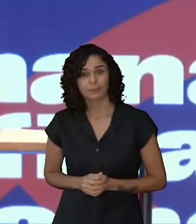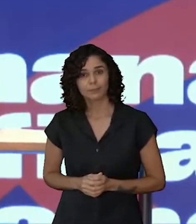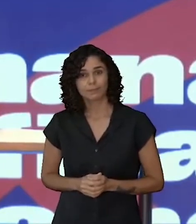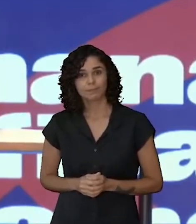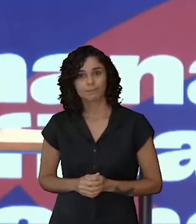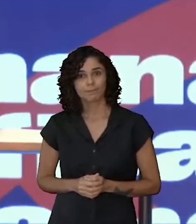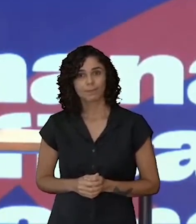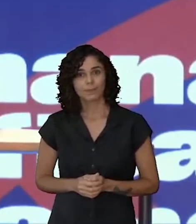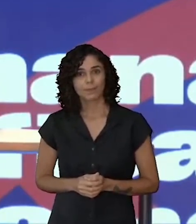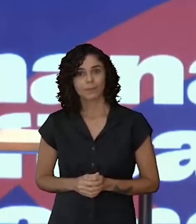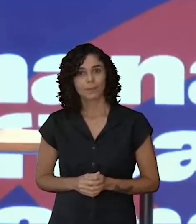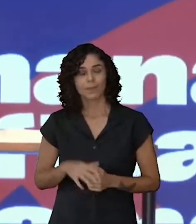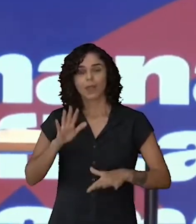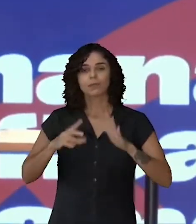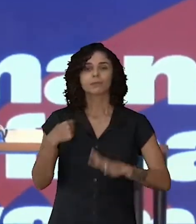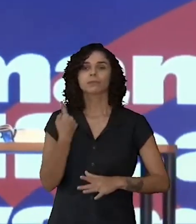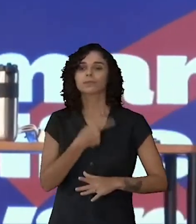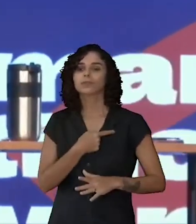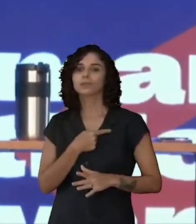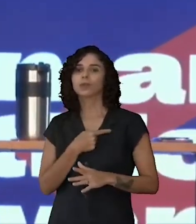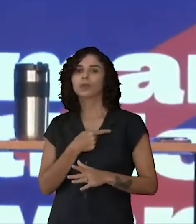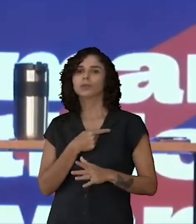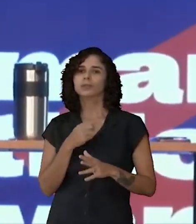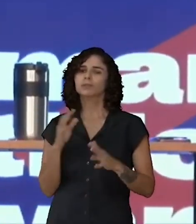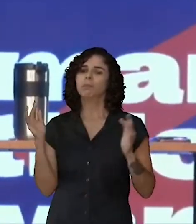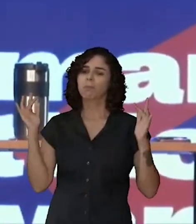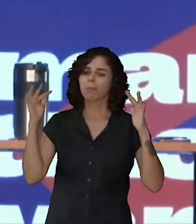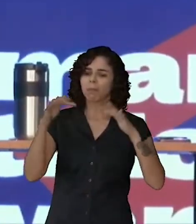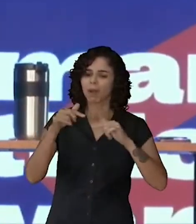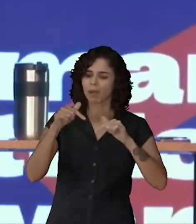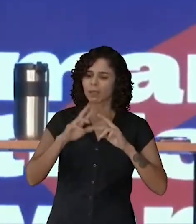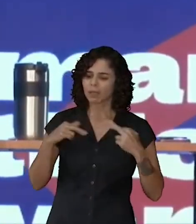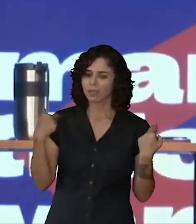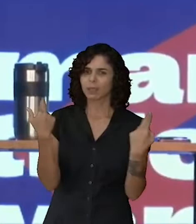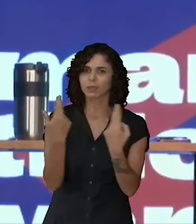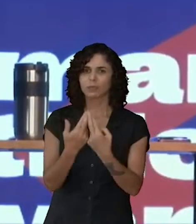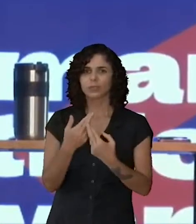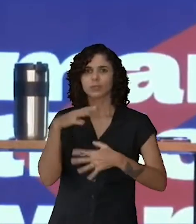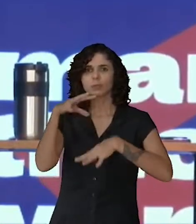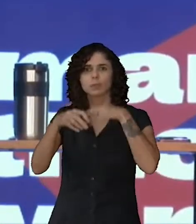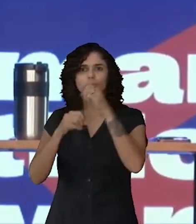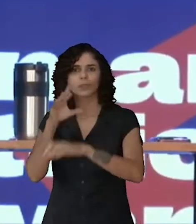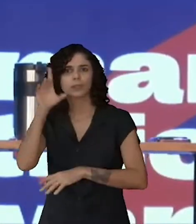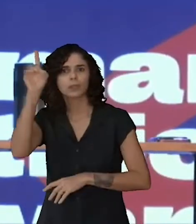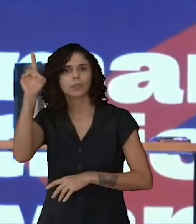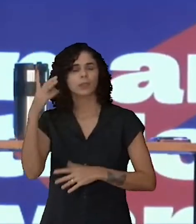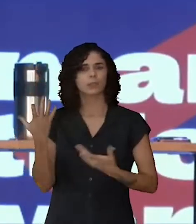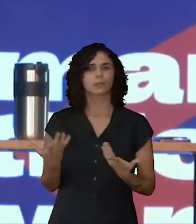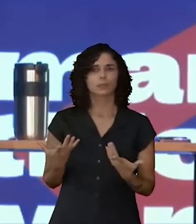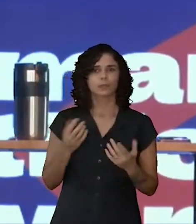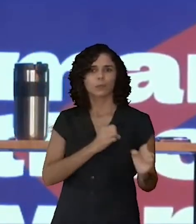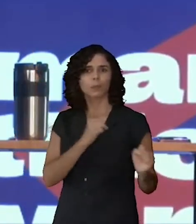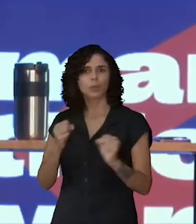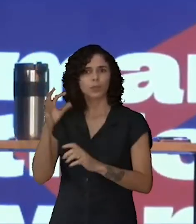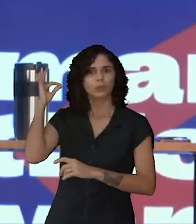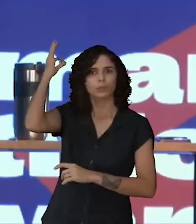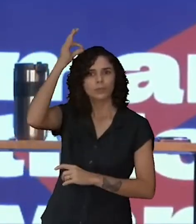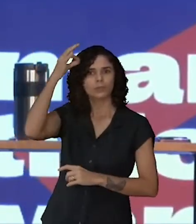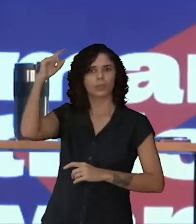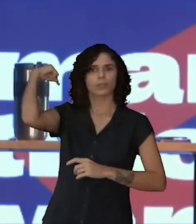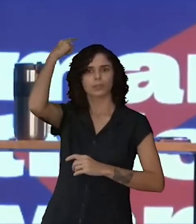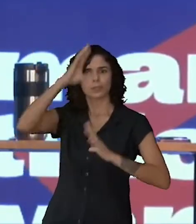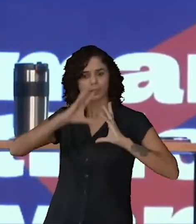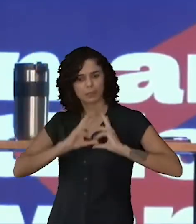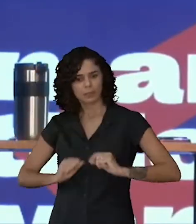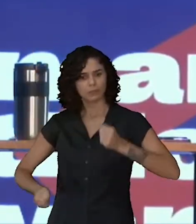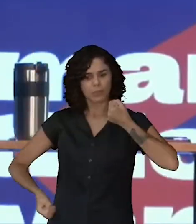Será que nós estamos reunidos aqui buscando o avivamento e o poder do Espírito e santidade, e nós queremos fazer isso